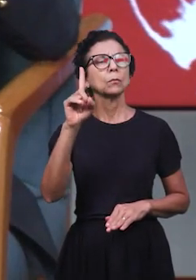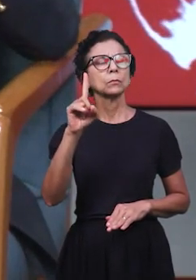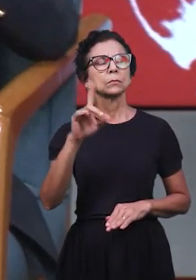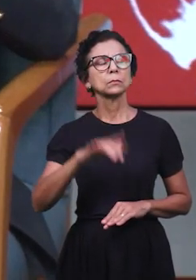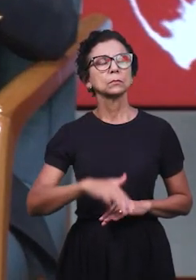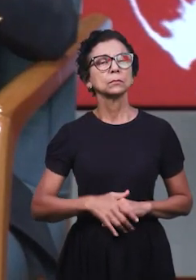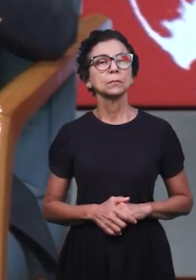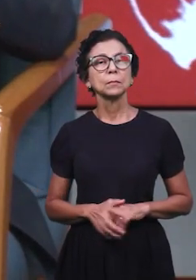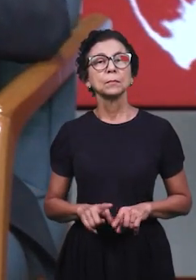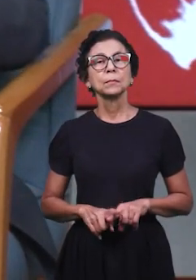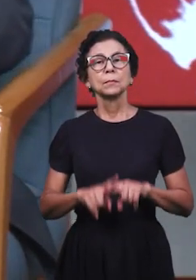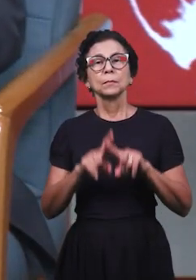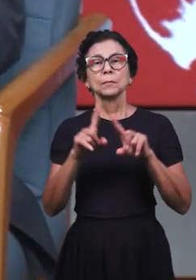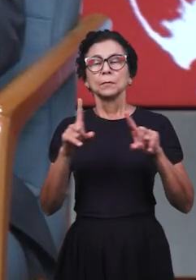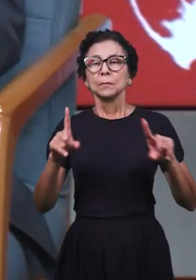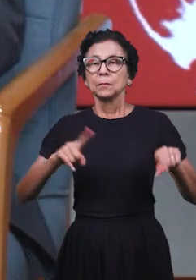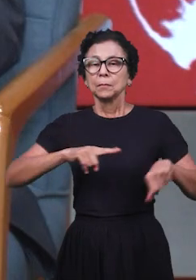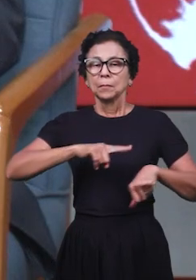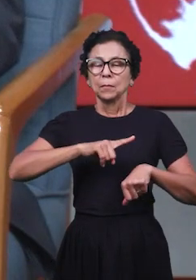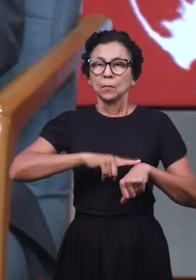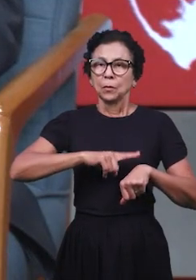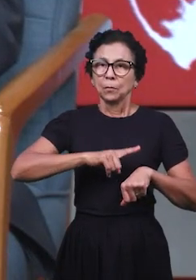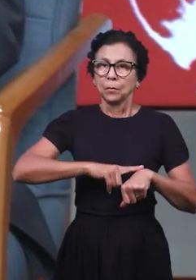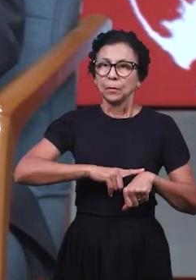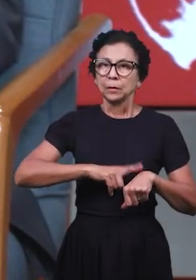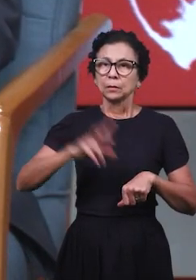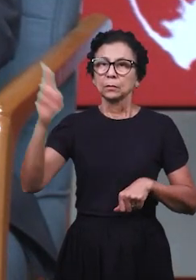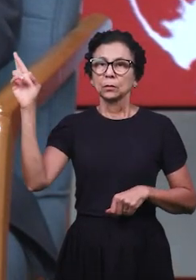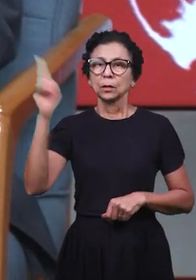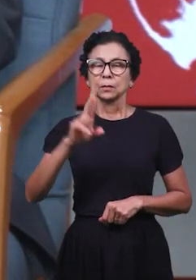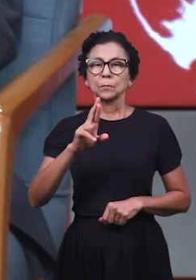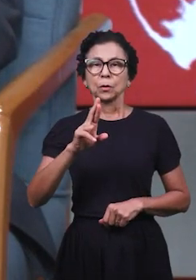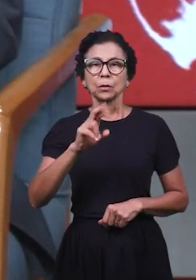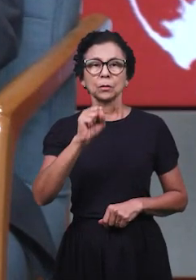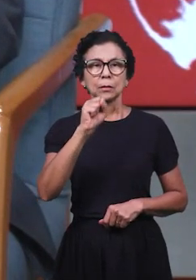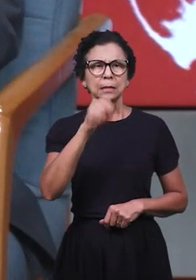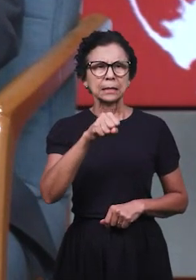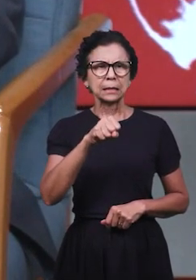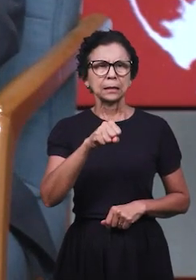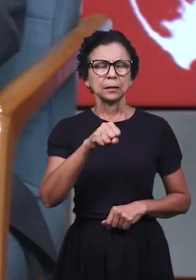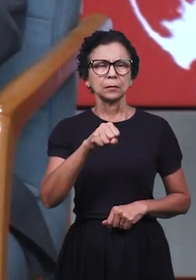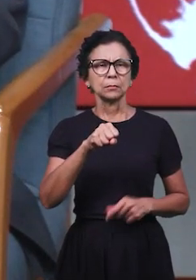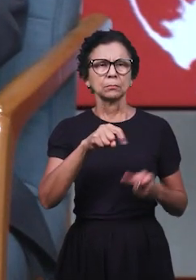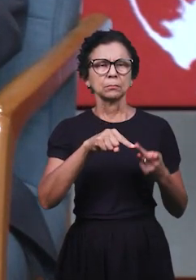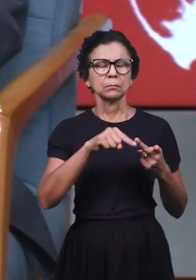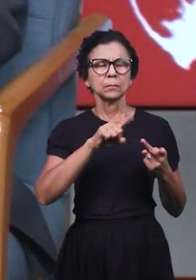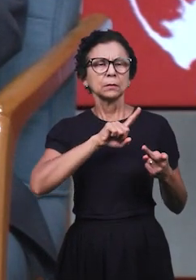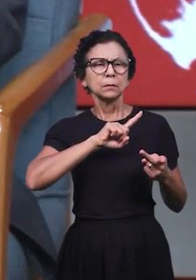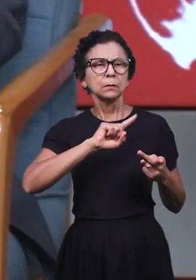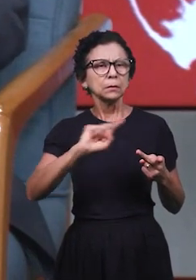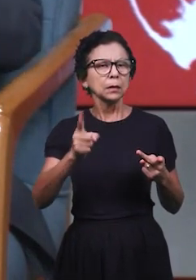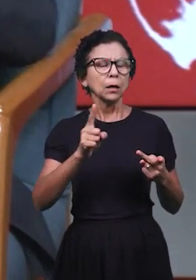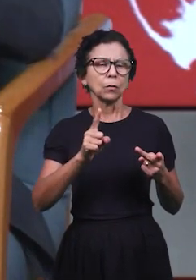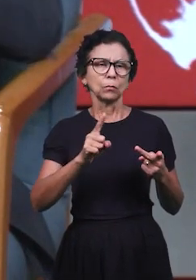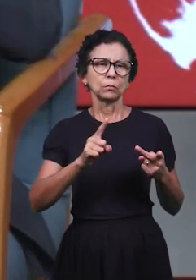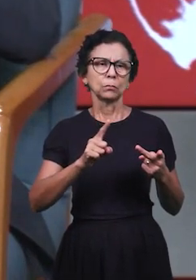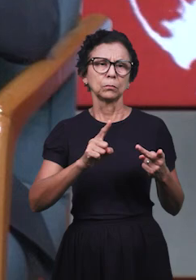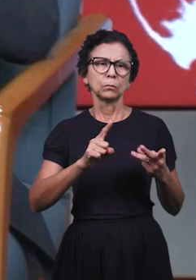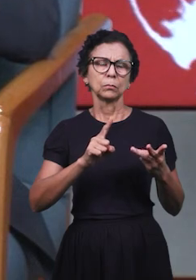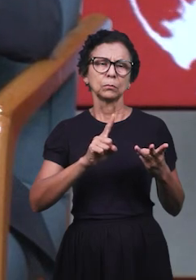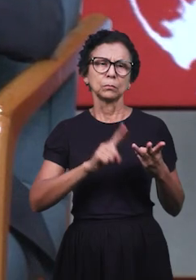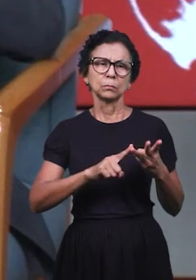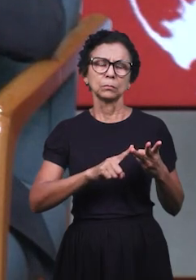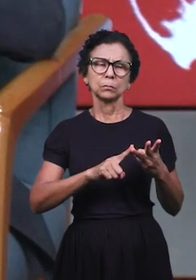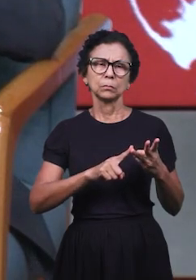Há momentos em que o Senhor dá o sim, o não e dá a